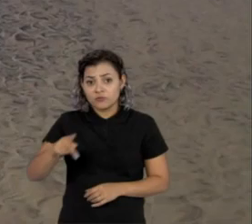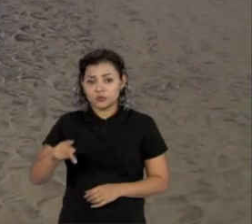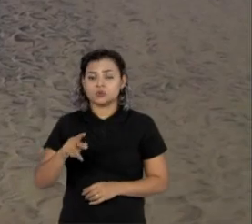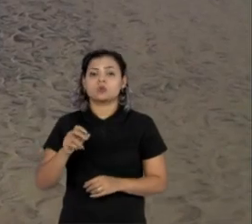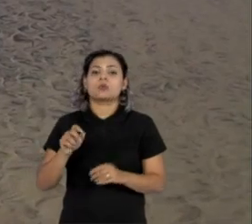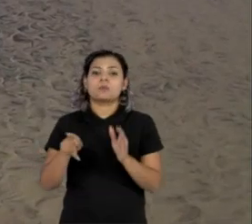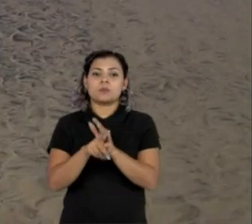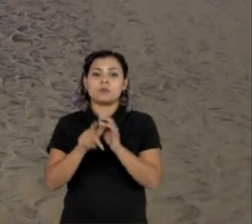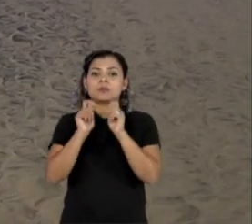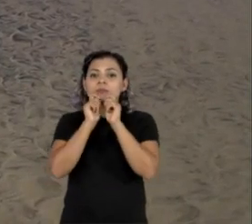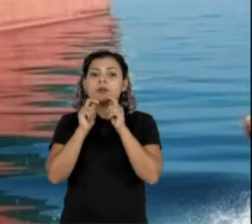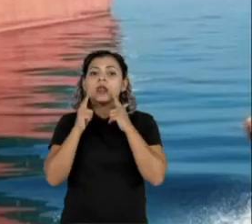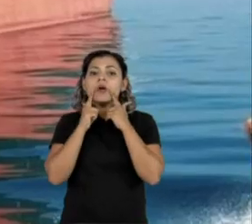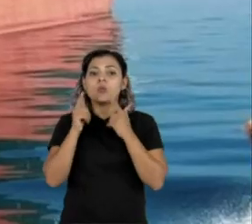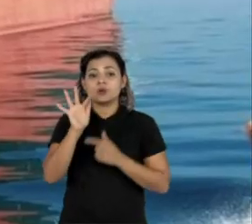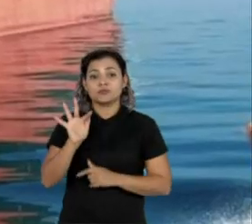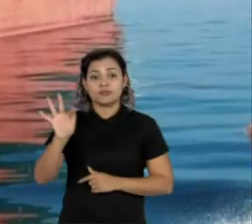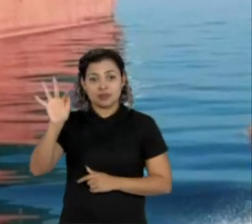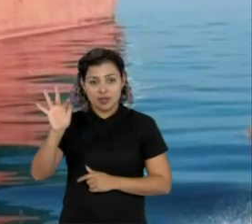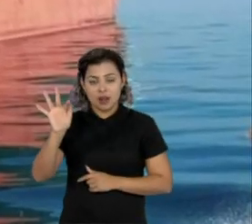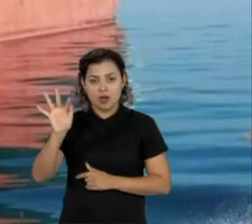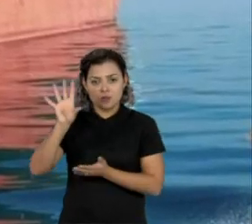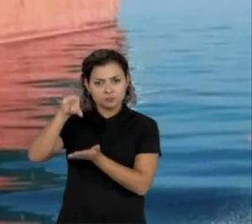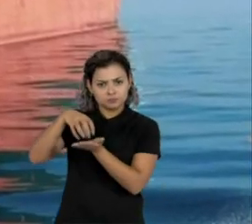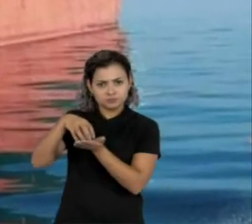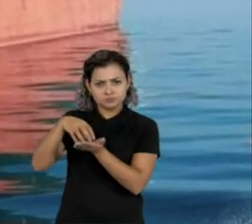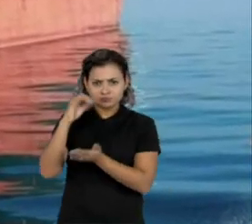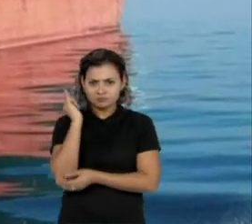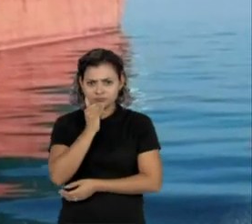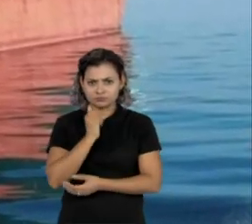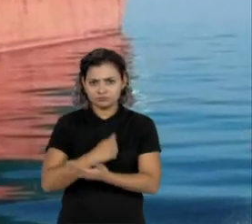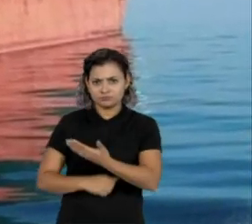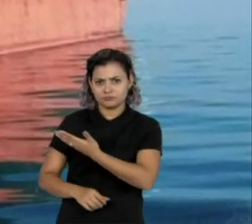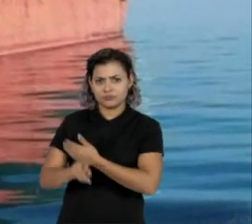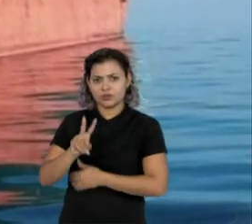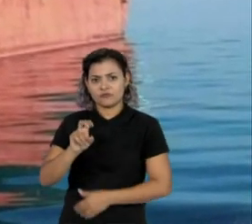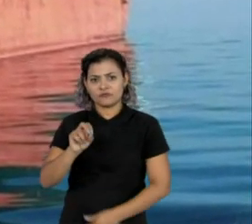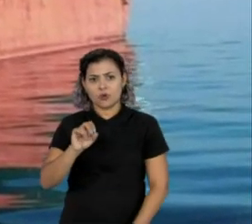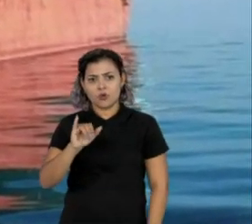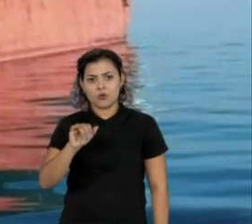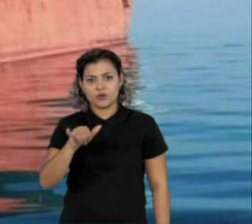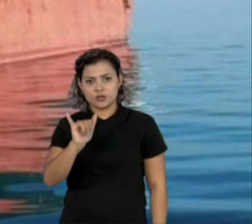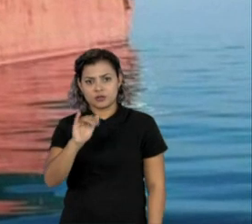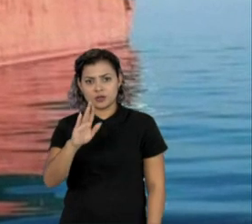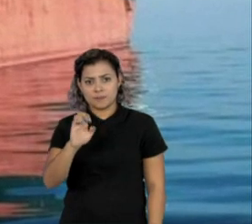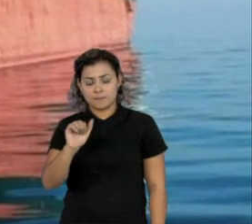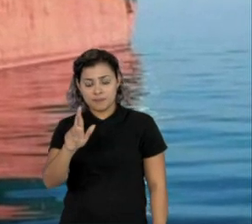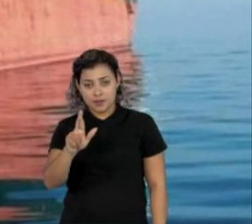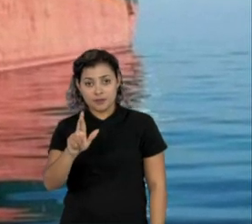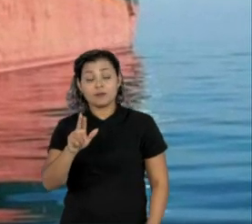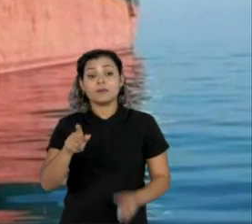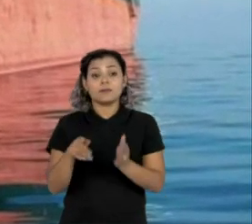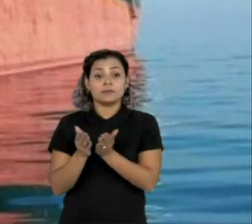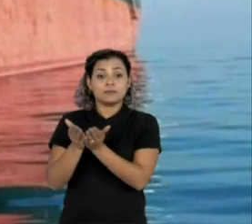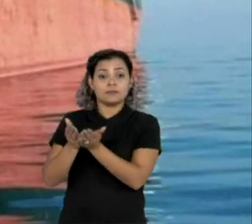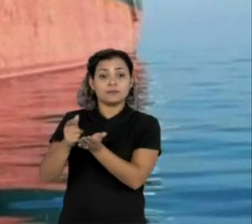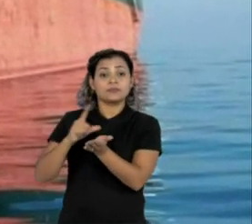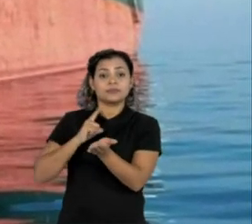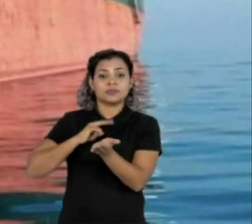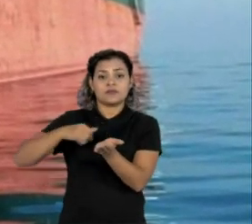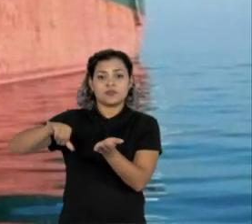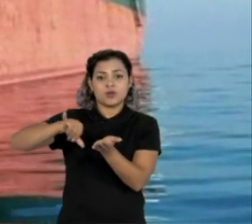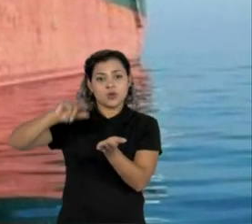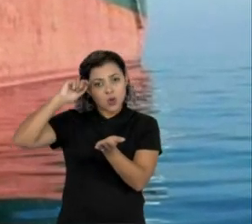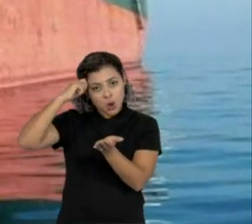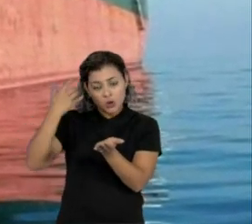da Universidade Federal de Alagoas, o petroleiro Voyager 1, de bandeira das Ilhas Marshall, se abasteceu com petróleo